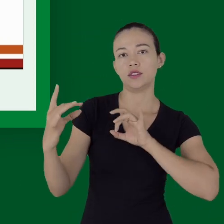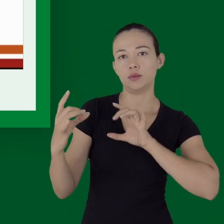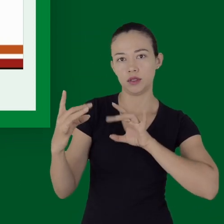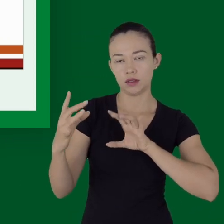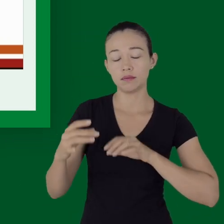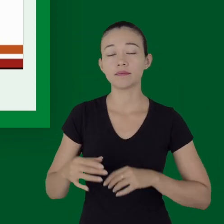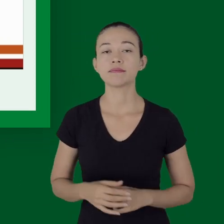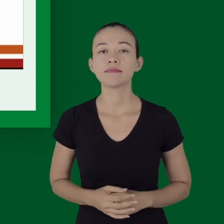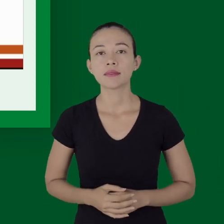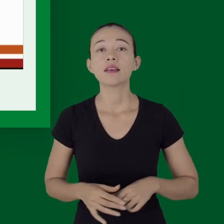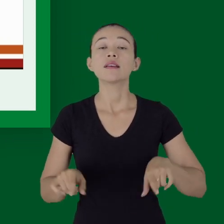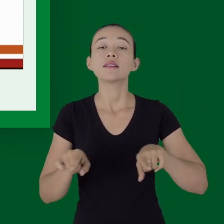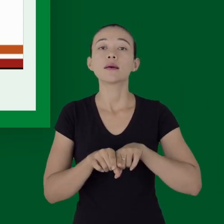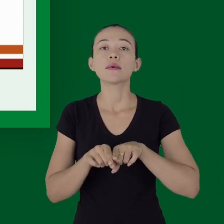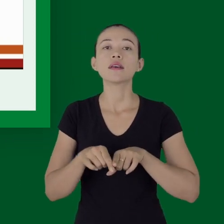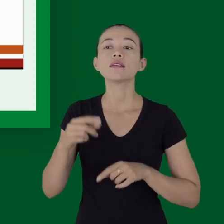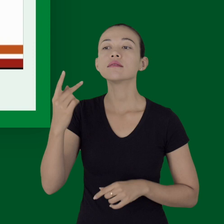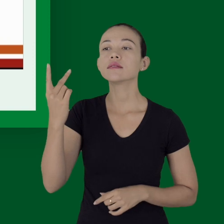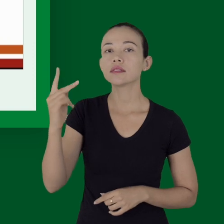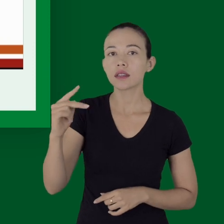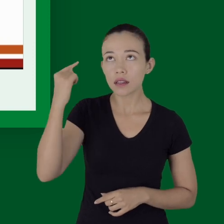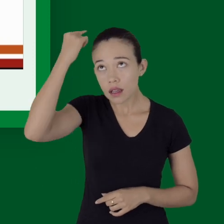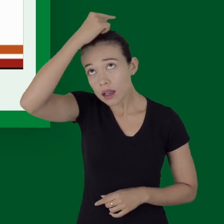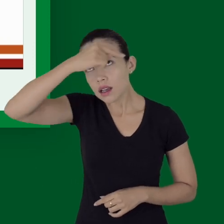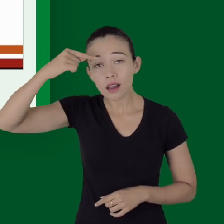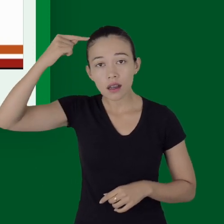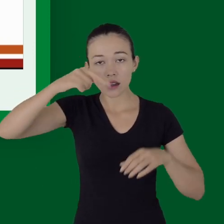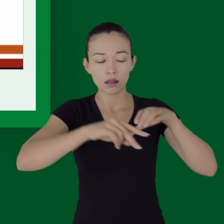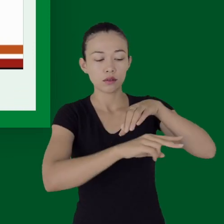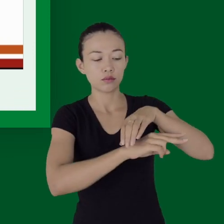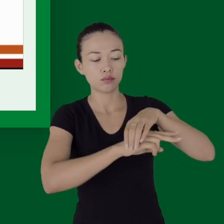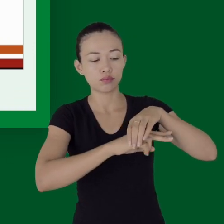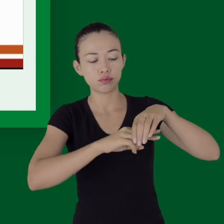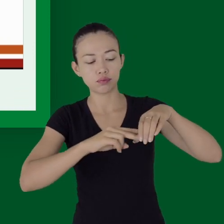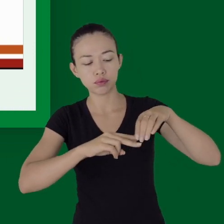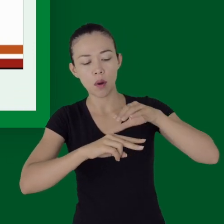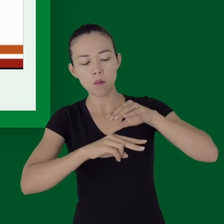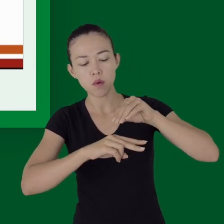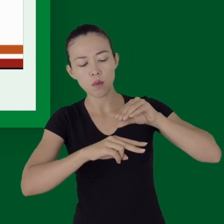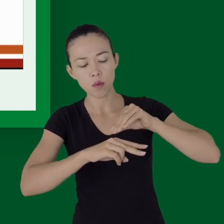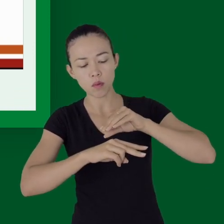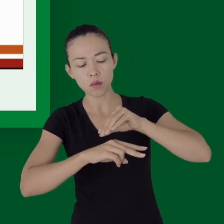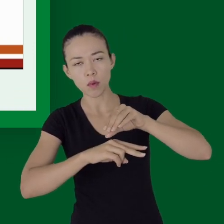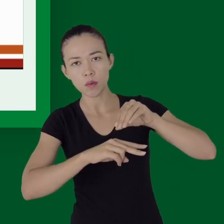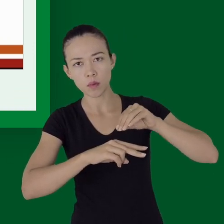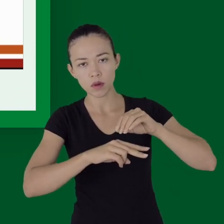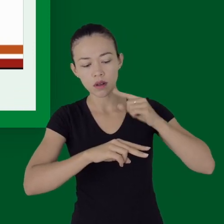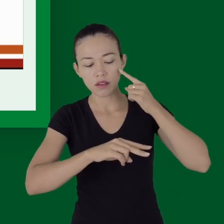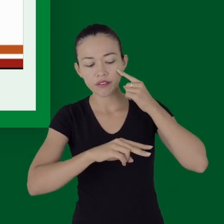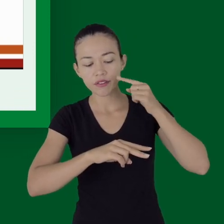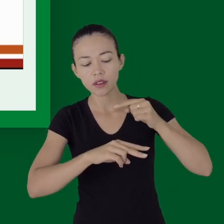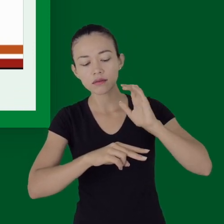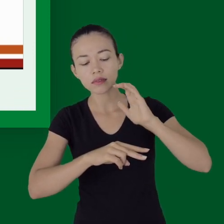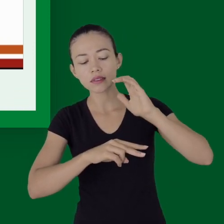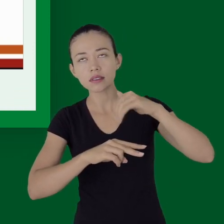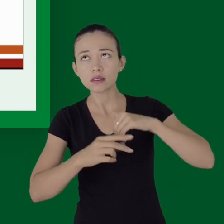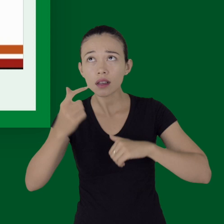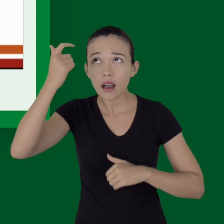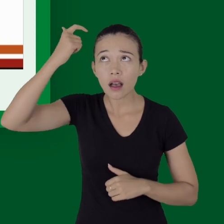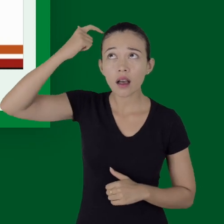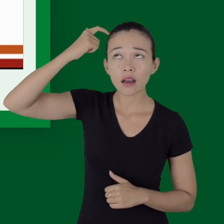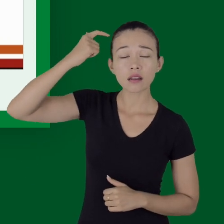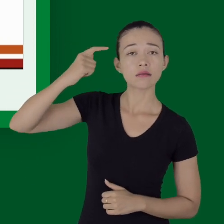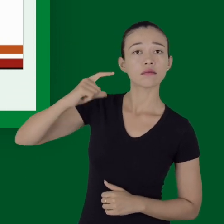Também está indicado fazer uma TC de crânio, né, para avaliar se teve algum, assim, avaliar o dano neurológico da encefalopatia